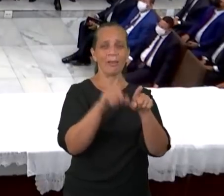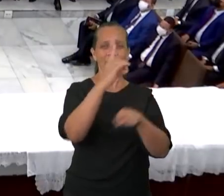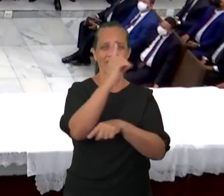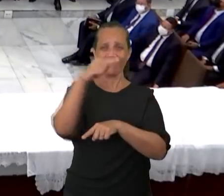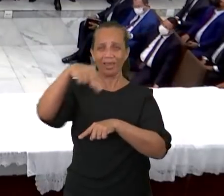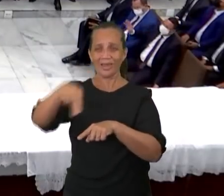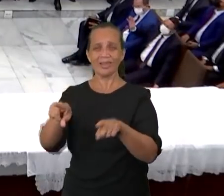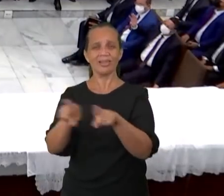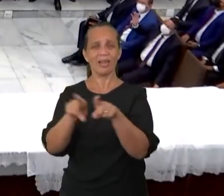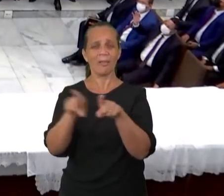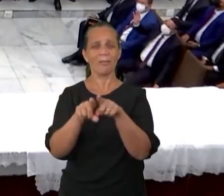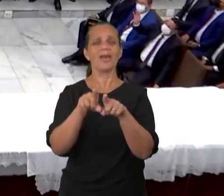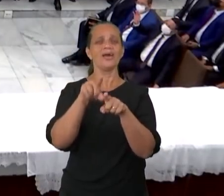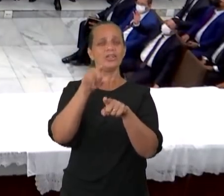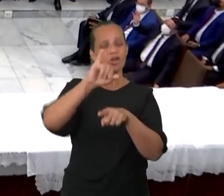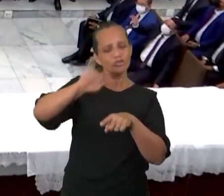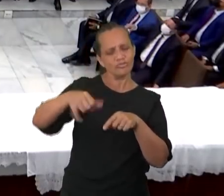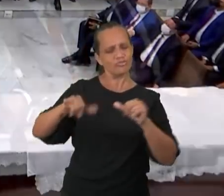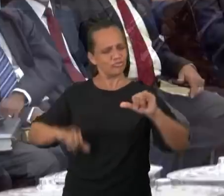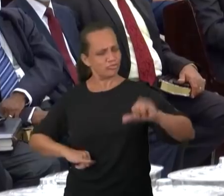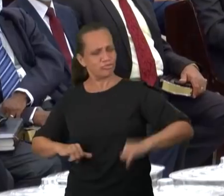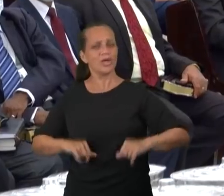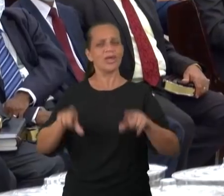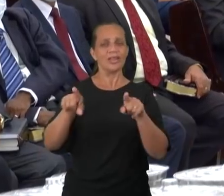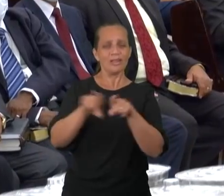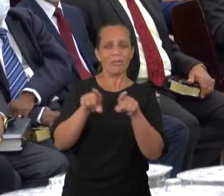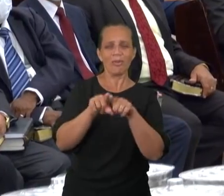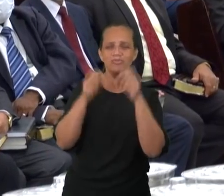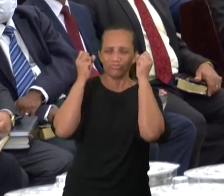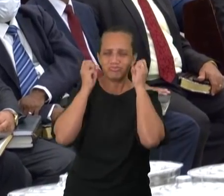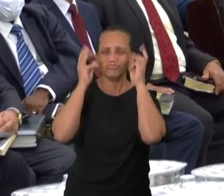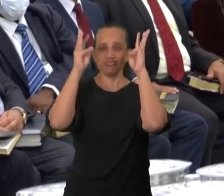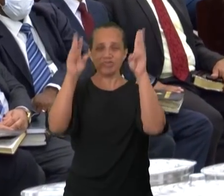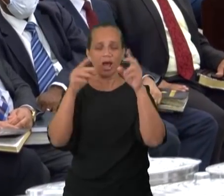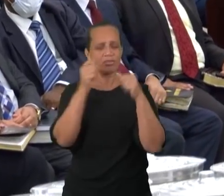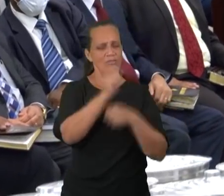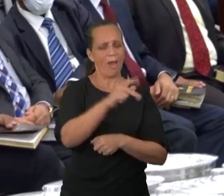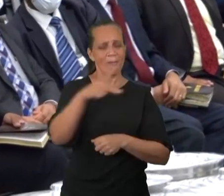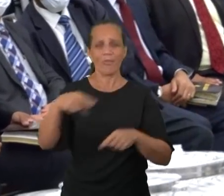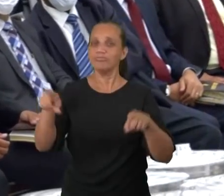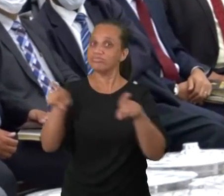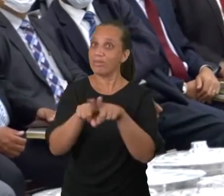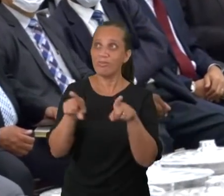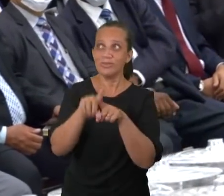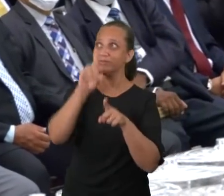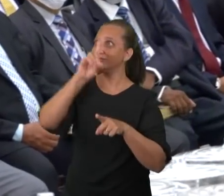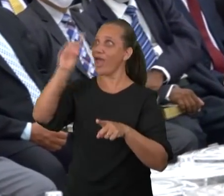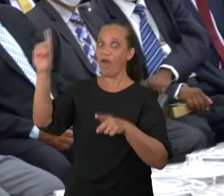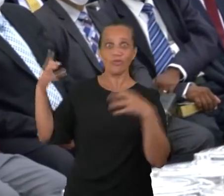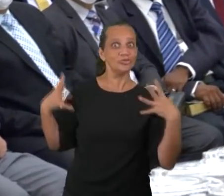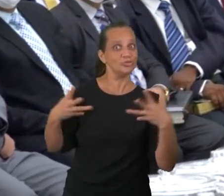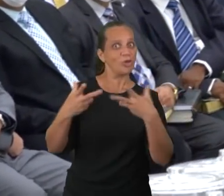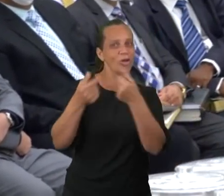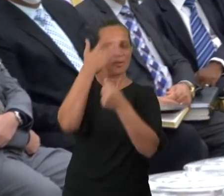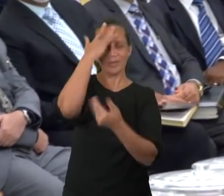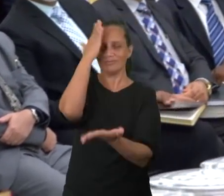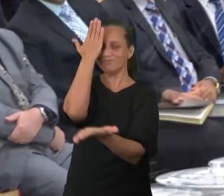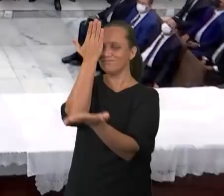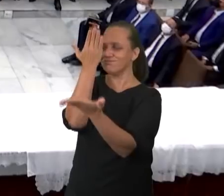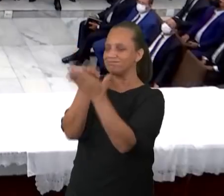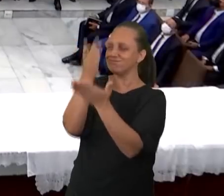é o Deus de Jó, é o Deus de Moisés, é o Deus dos apóstolos. Ele é Deus no céu e